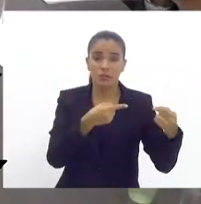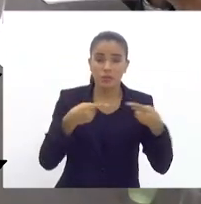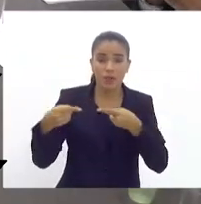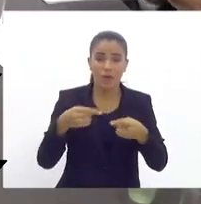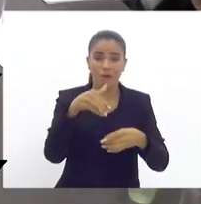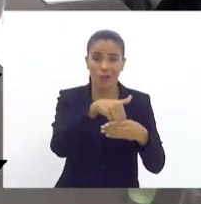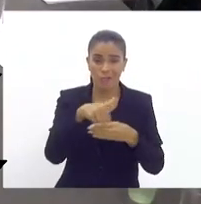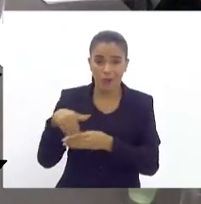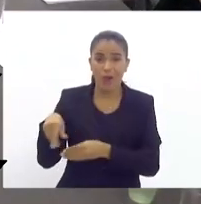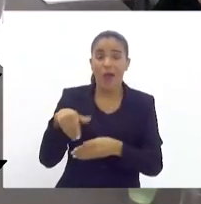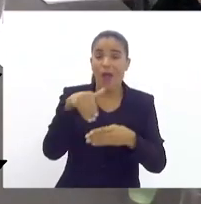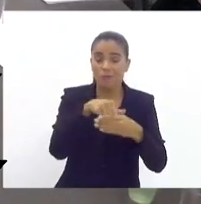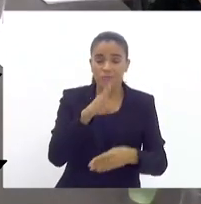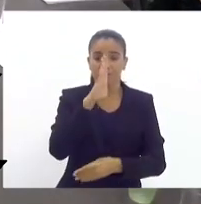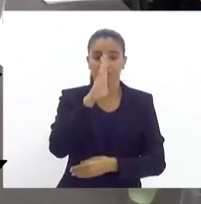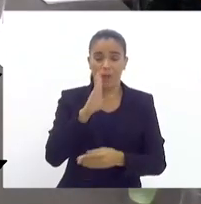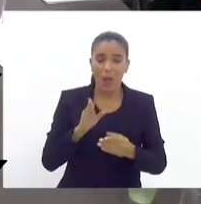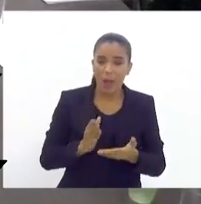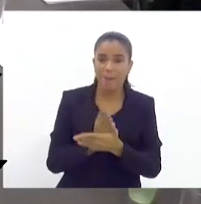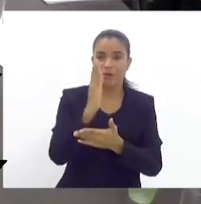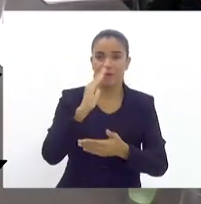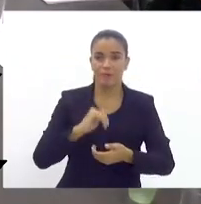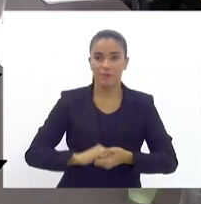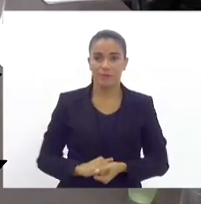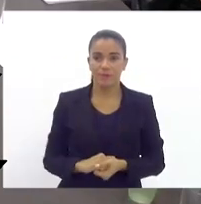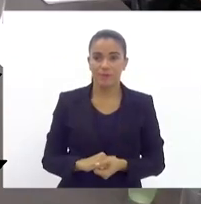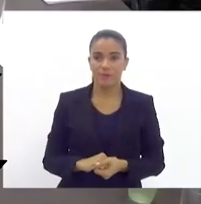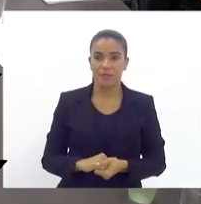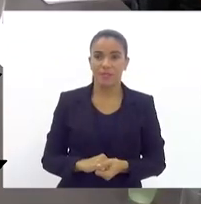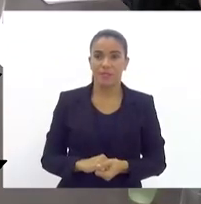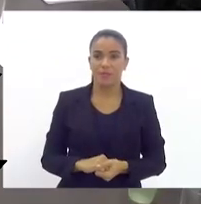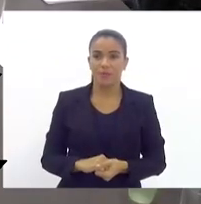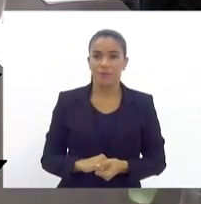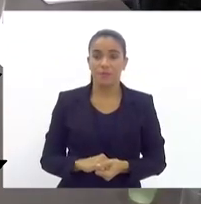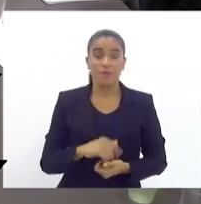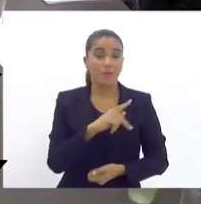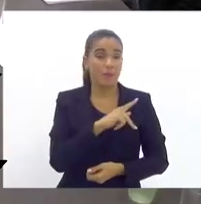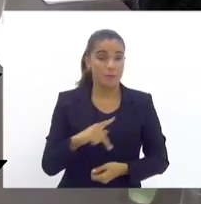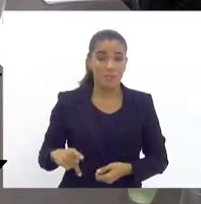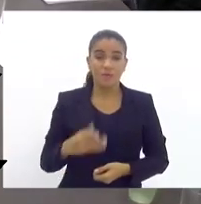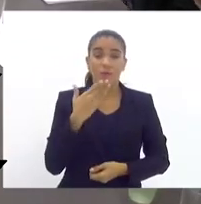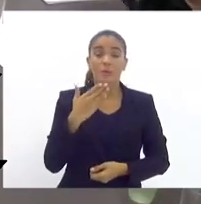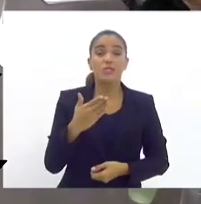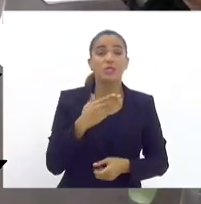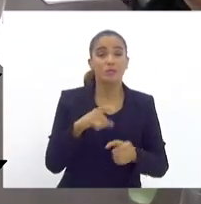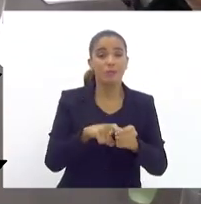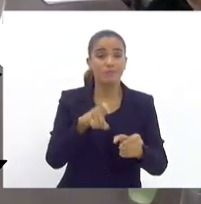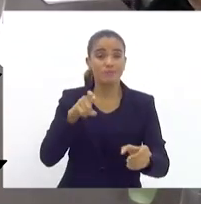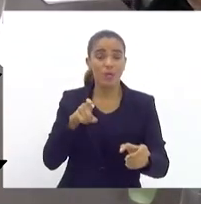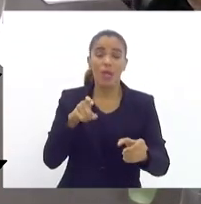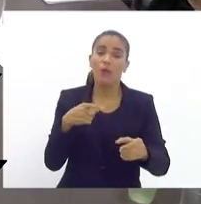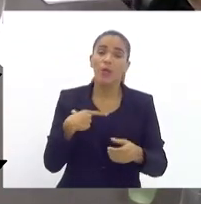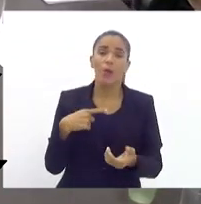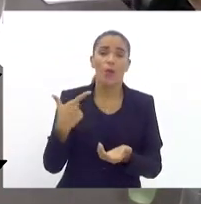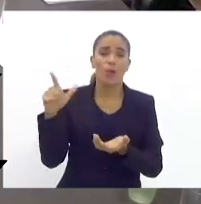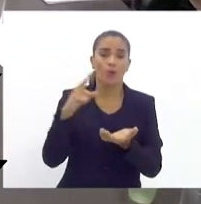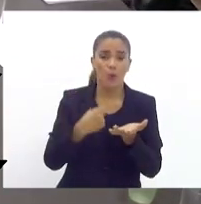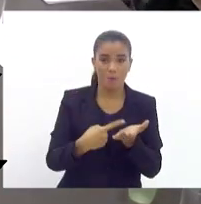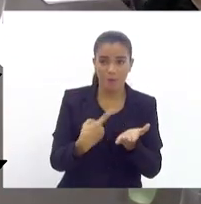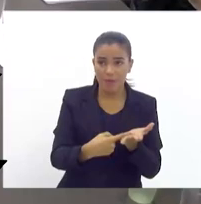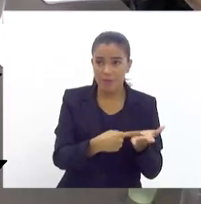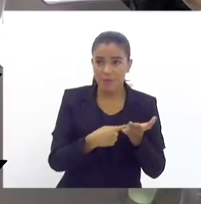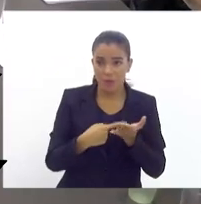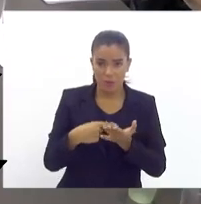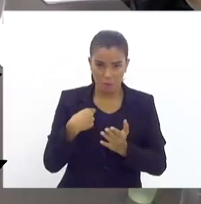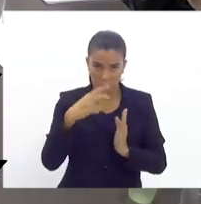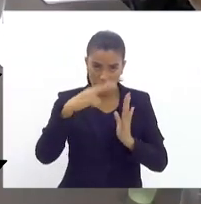Em votação, senhores que aprovam, permaneçam como estão, aprovado. Presidente, vou pedir para me retirar, porque eu tenho outro compromisso. E Vossa Excelência autoriza que a gente